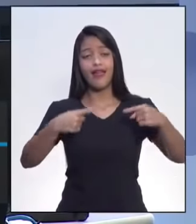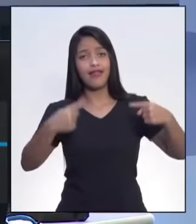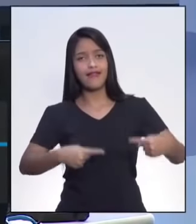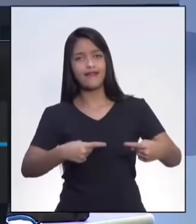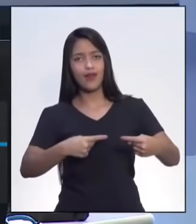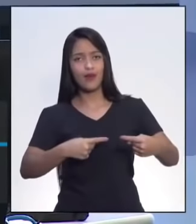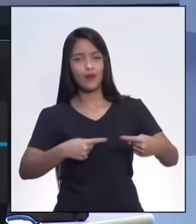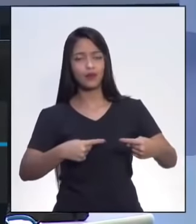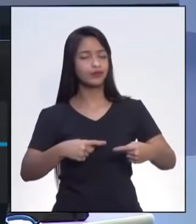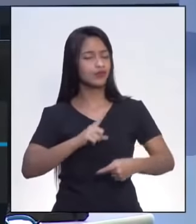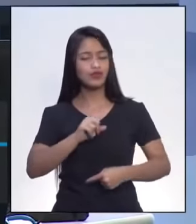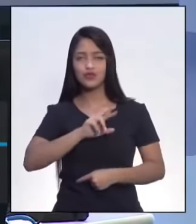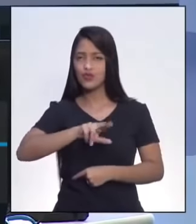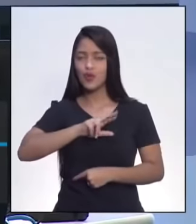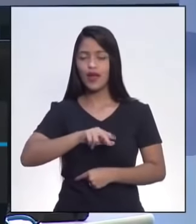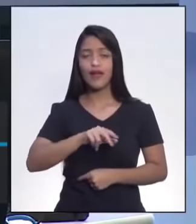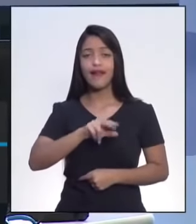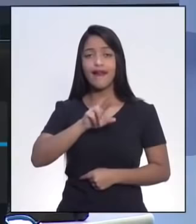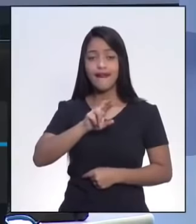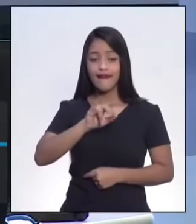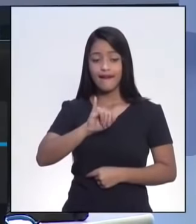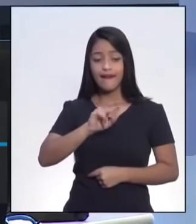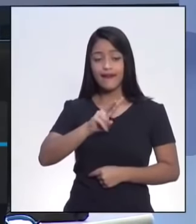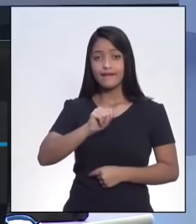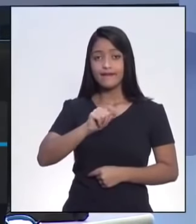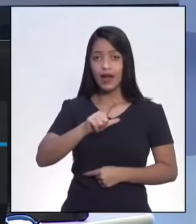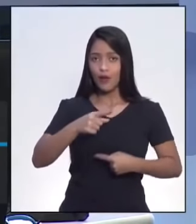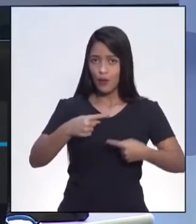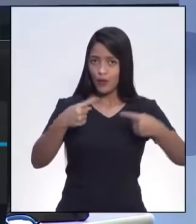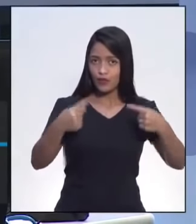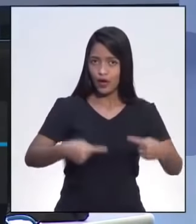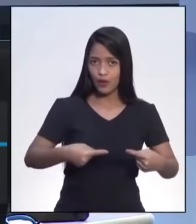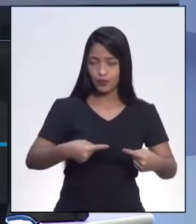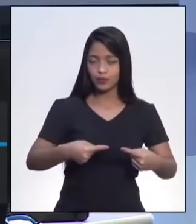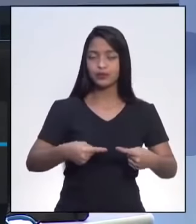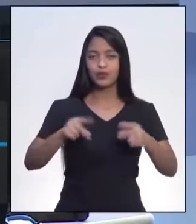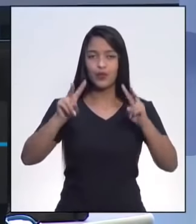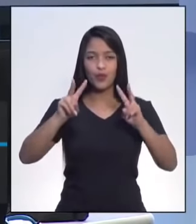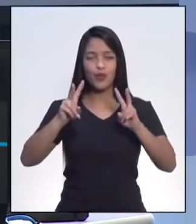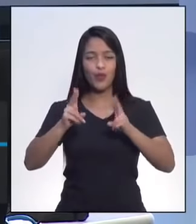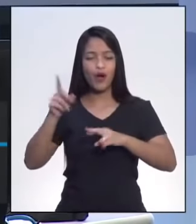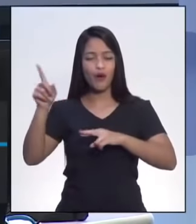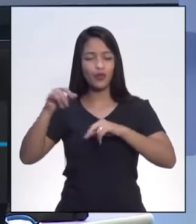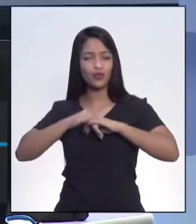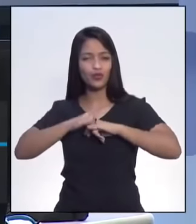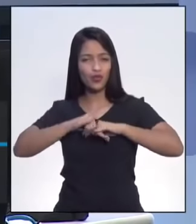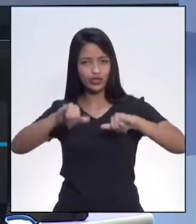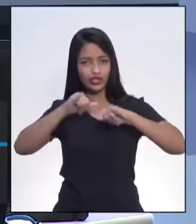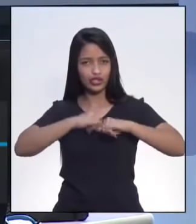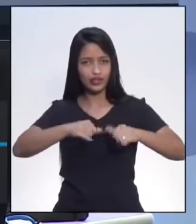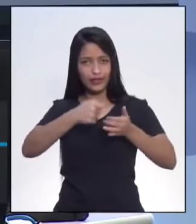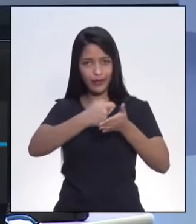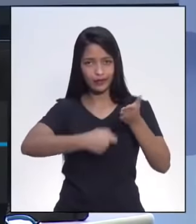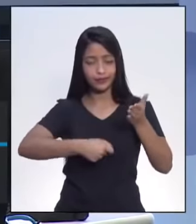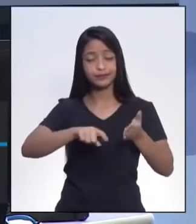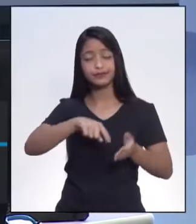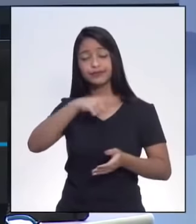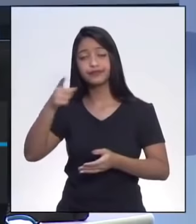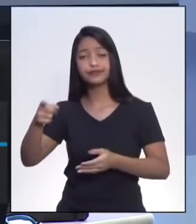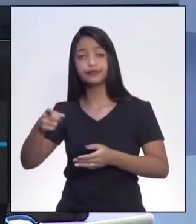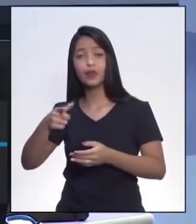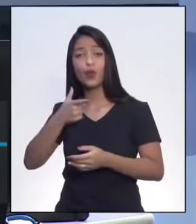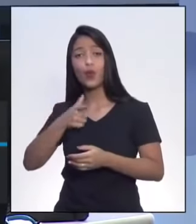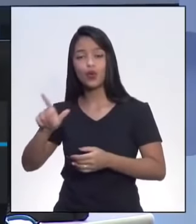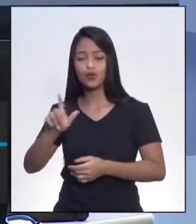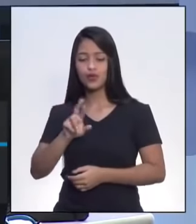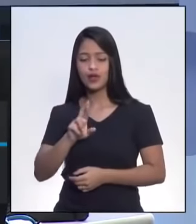resposta. Era rival, que como foi retratado na notícia. Já na reportagem, ele foi além, ele deu até